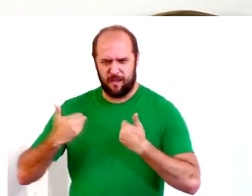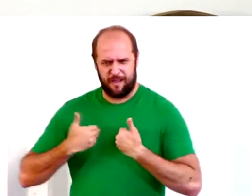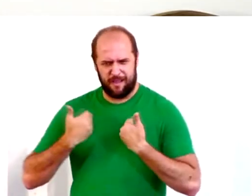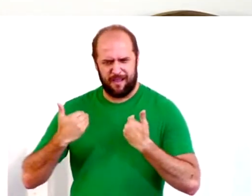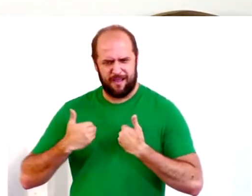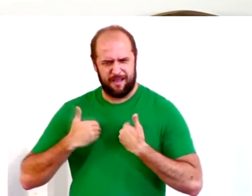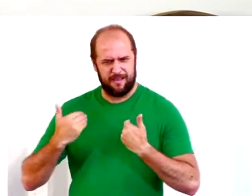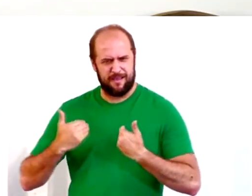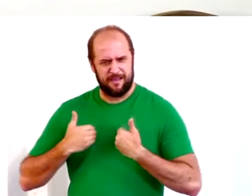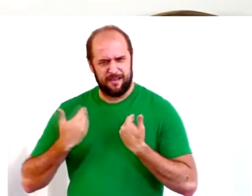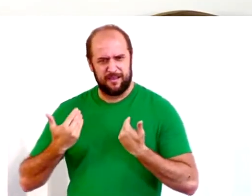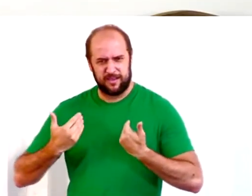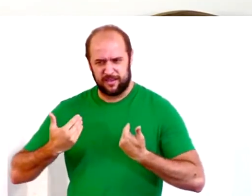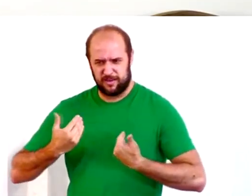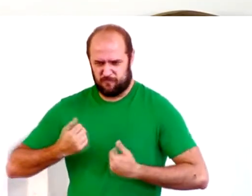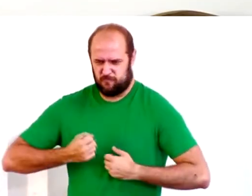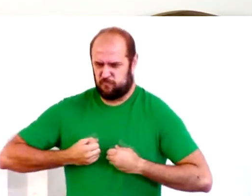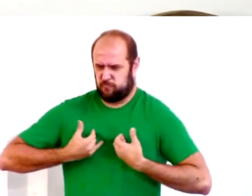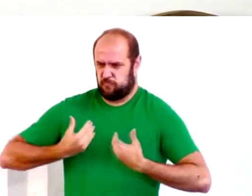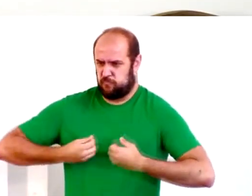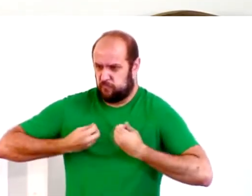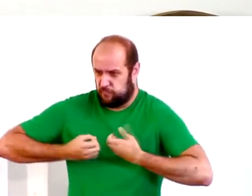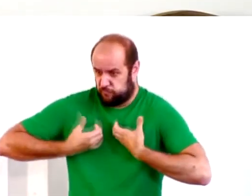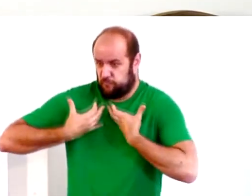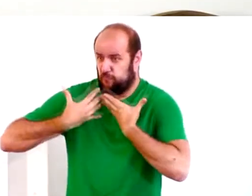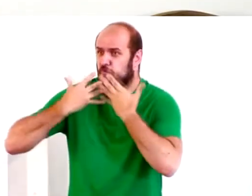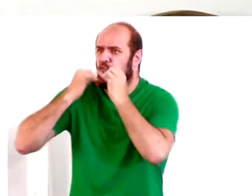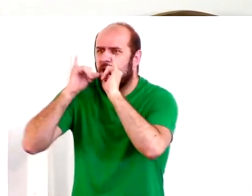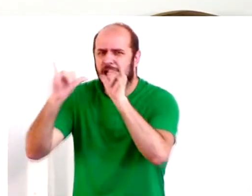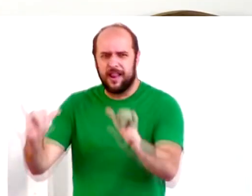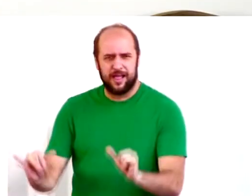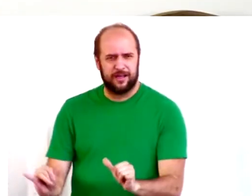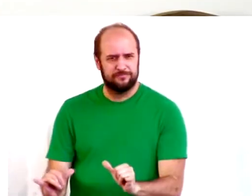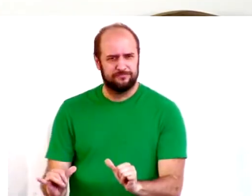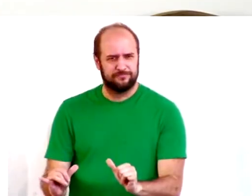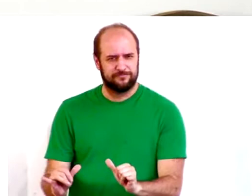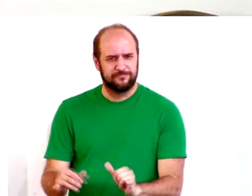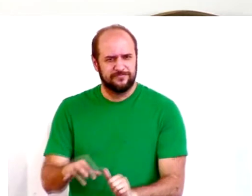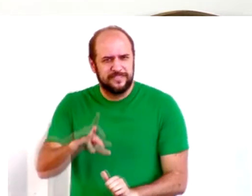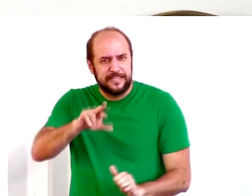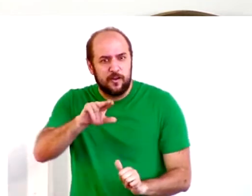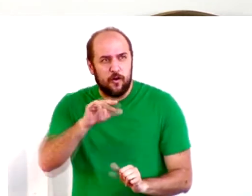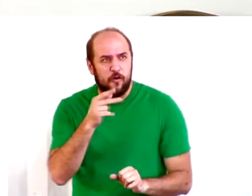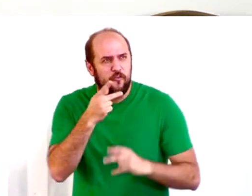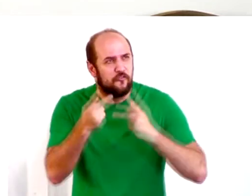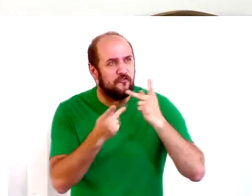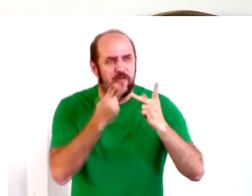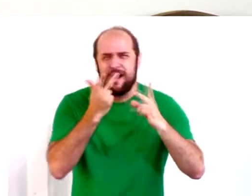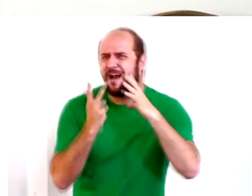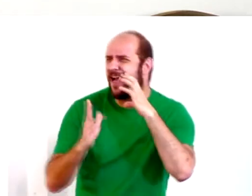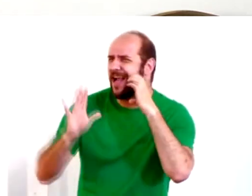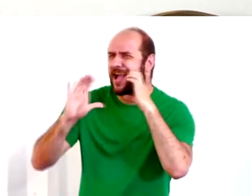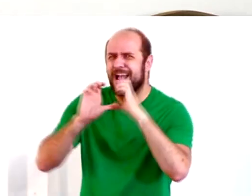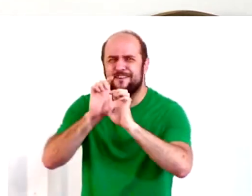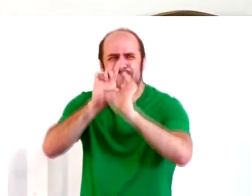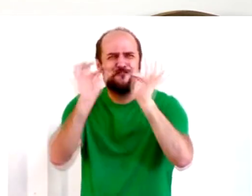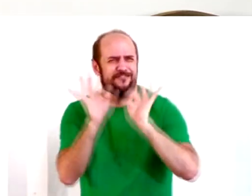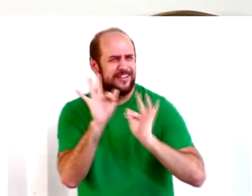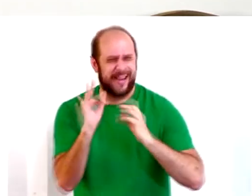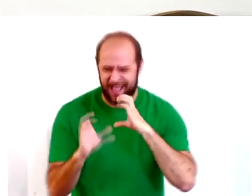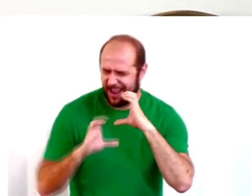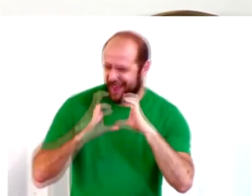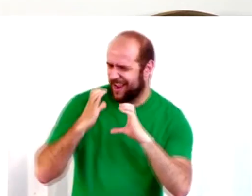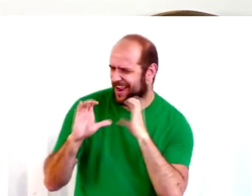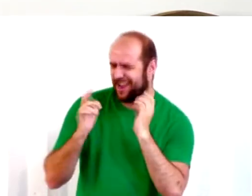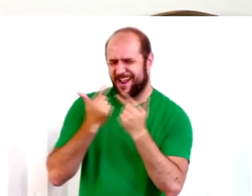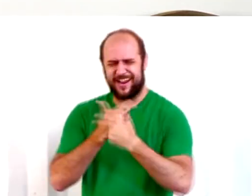as fizesse falar. Sabe quando alguém fala quase cantando, misturando falar